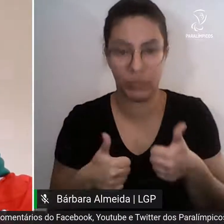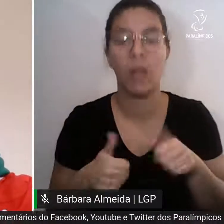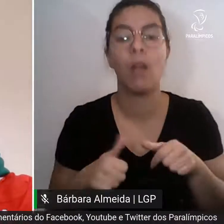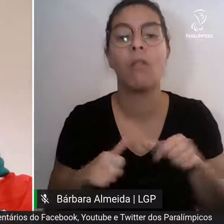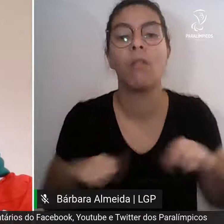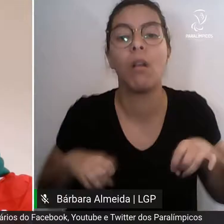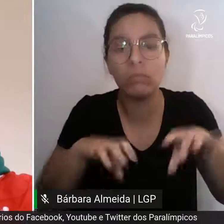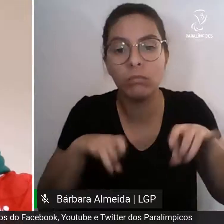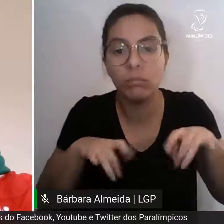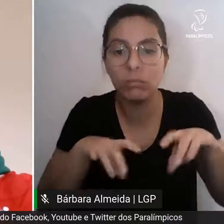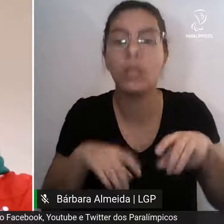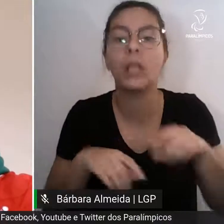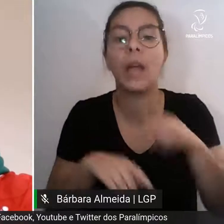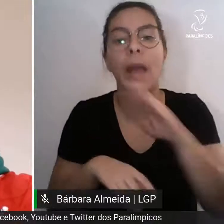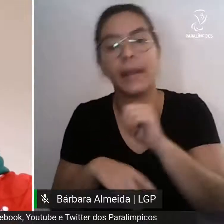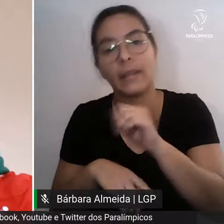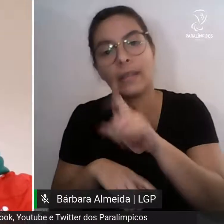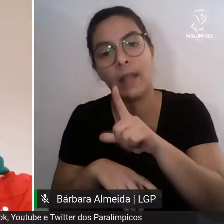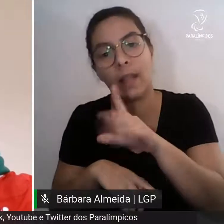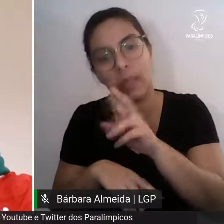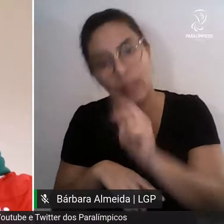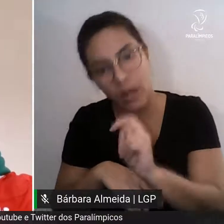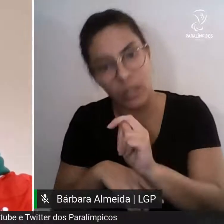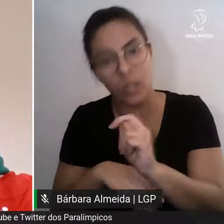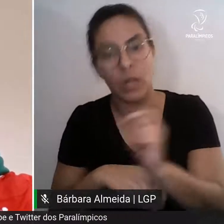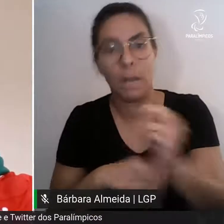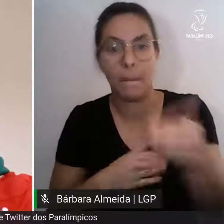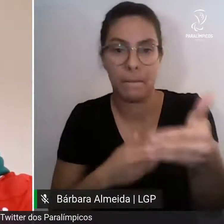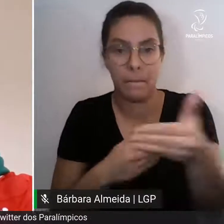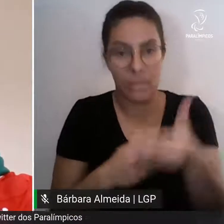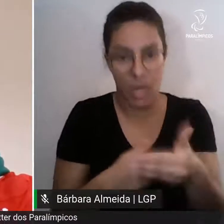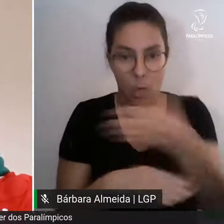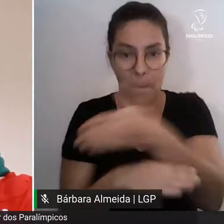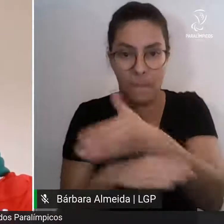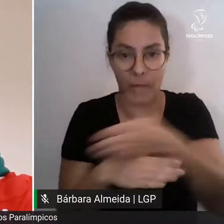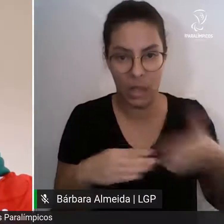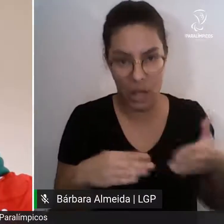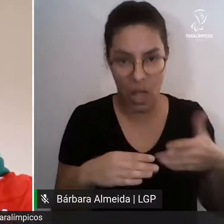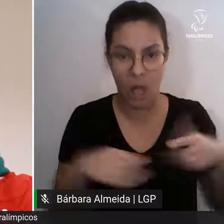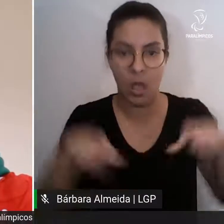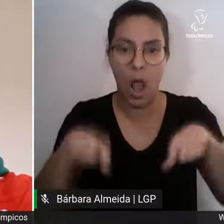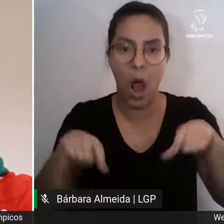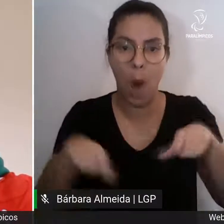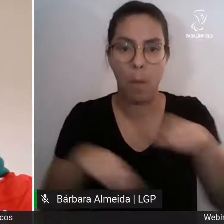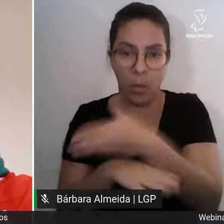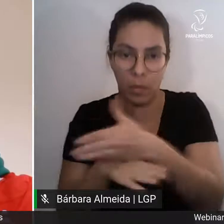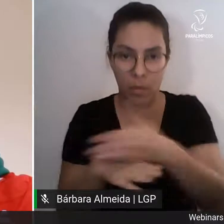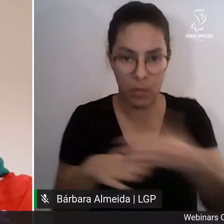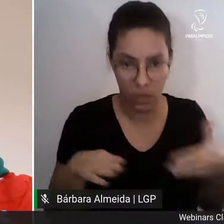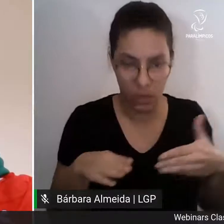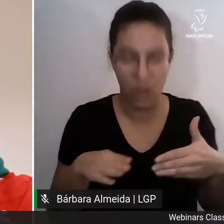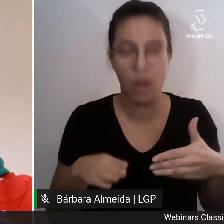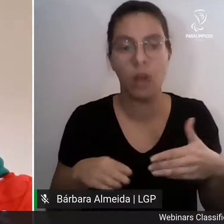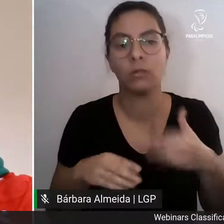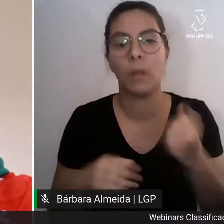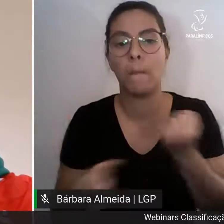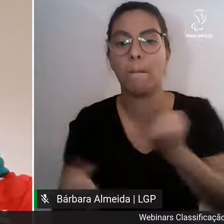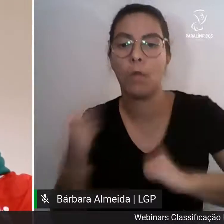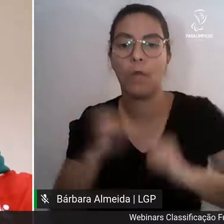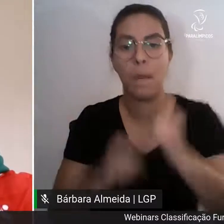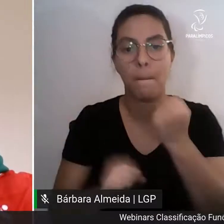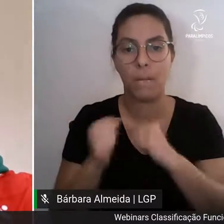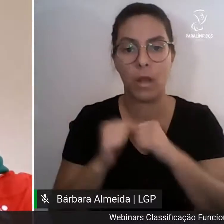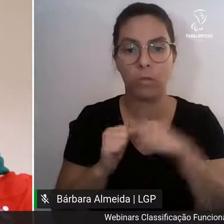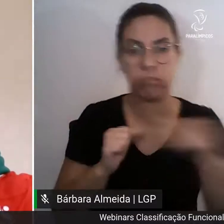na classe de SL3 eles jogam com metade do campo, portanto com um campo mais reduzido e que não existe tanto movimento